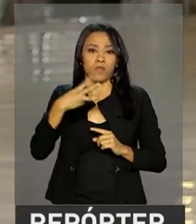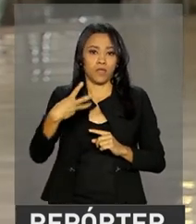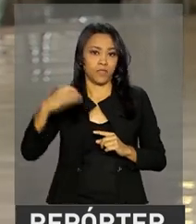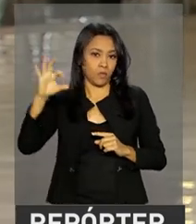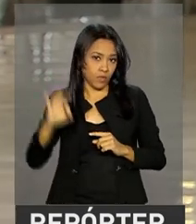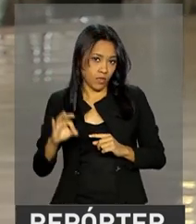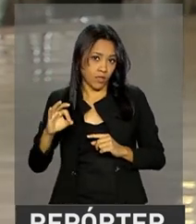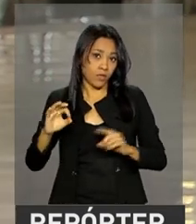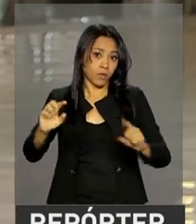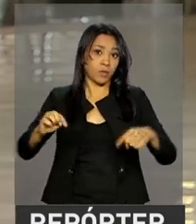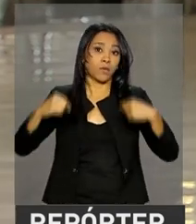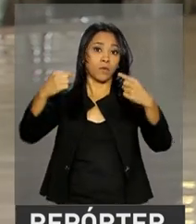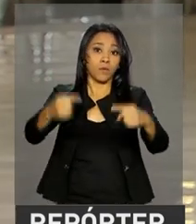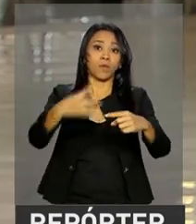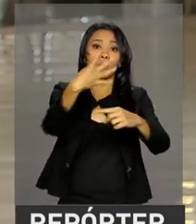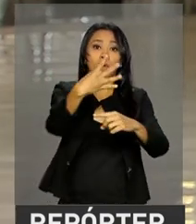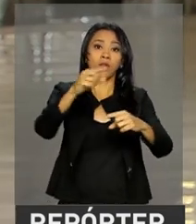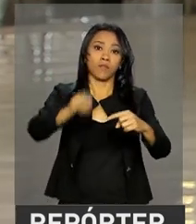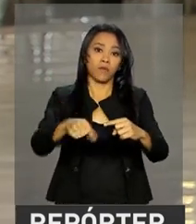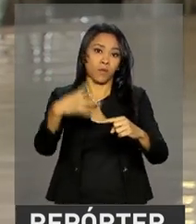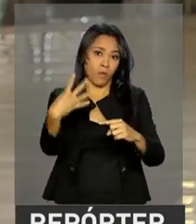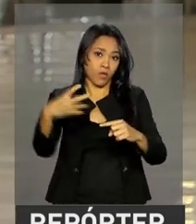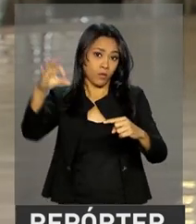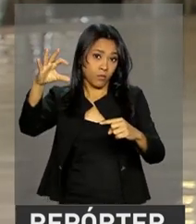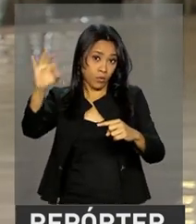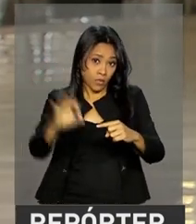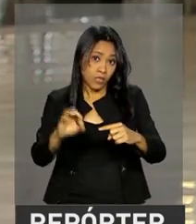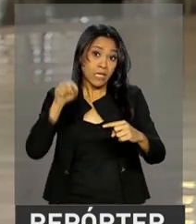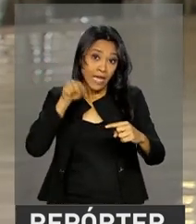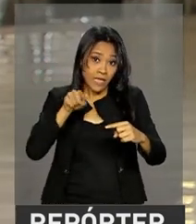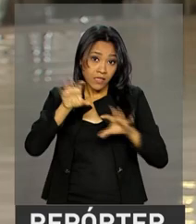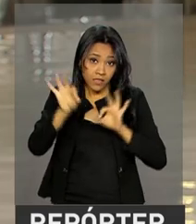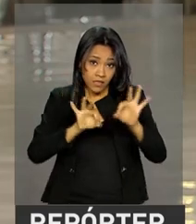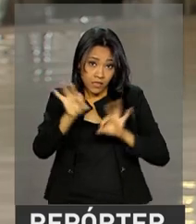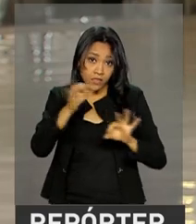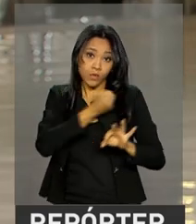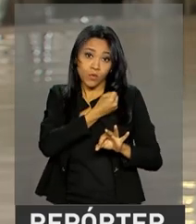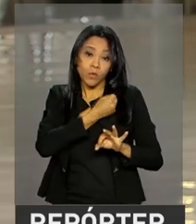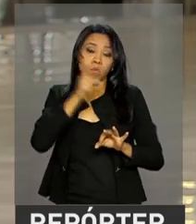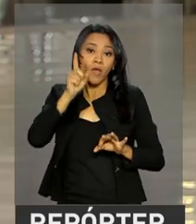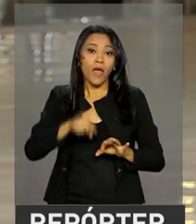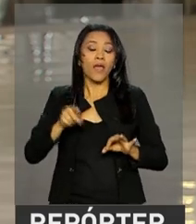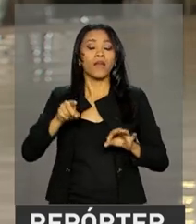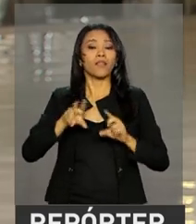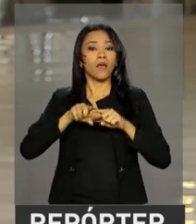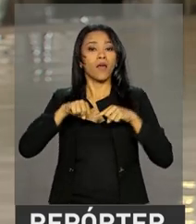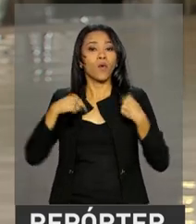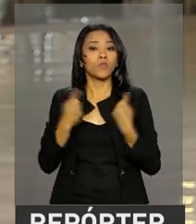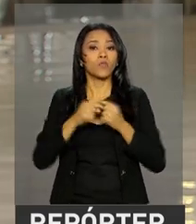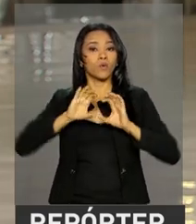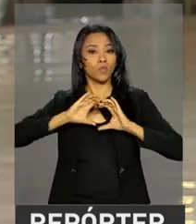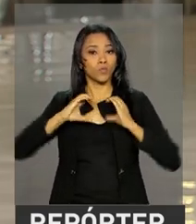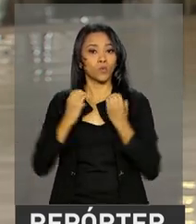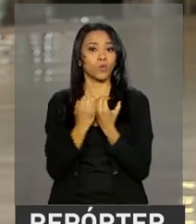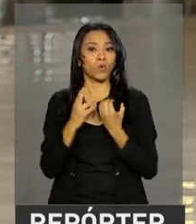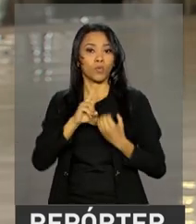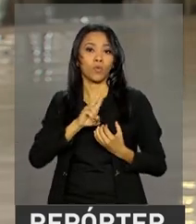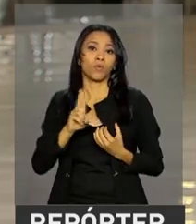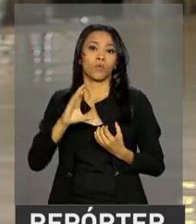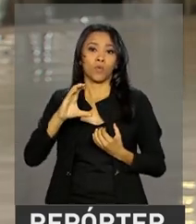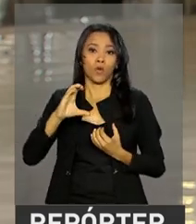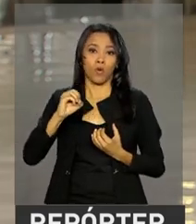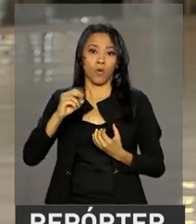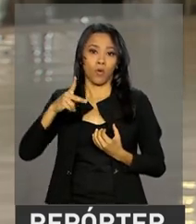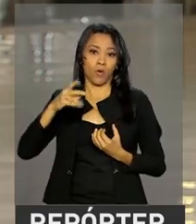3,3% e de 4,4% definidos na última reunião do Copom no início do mês.